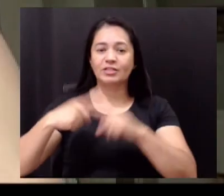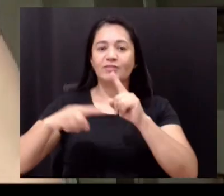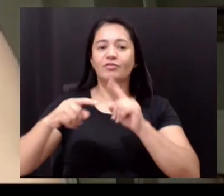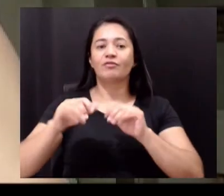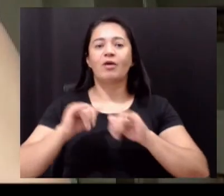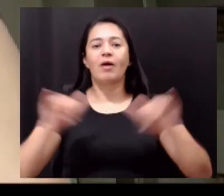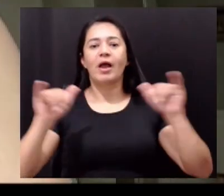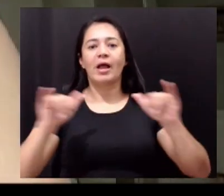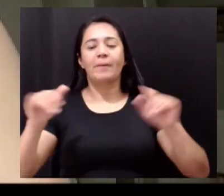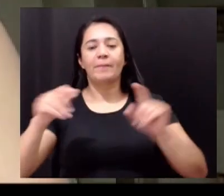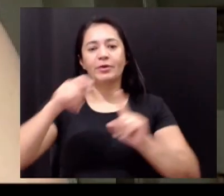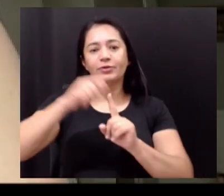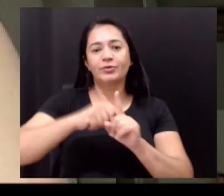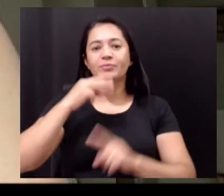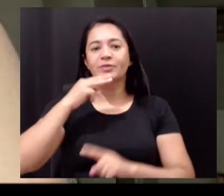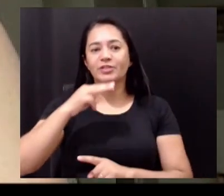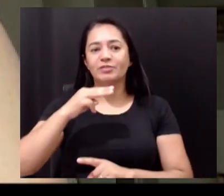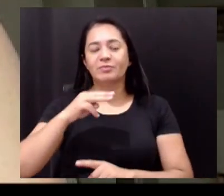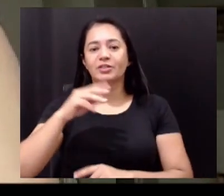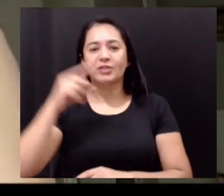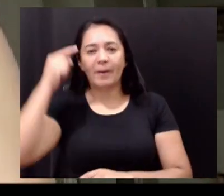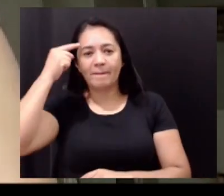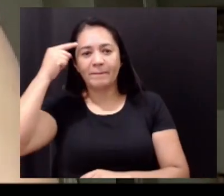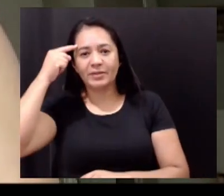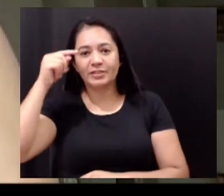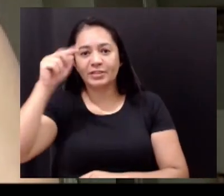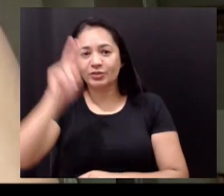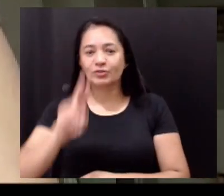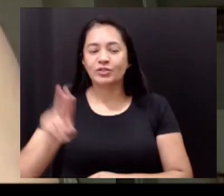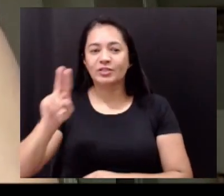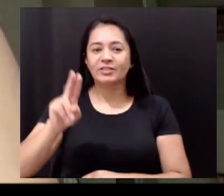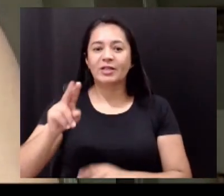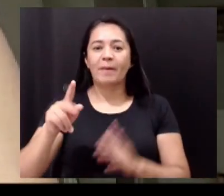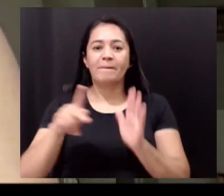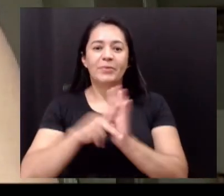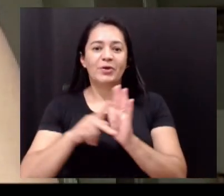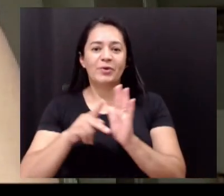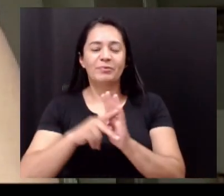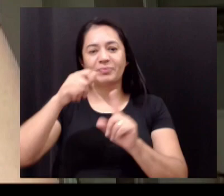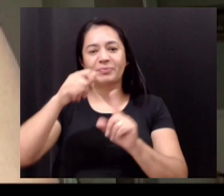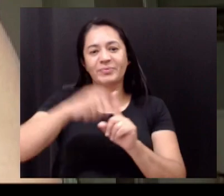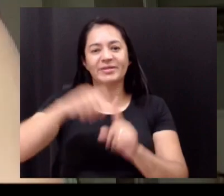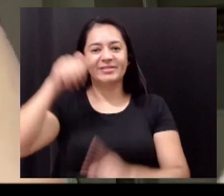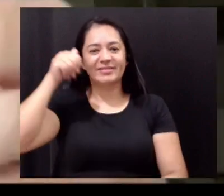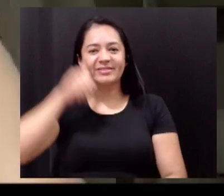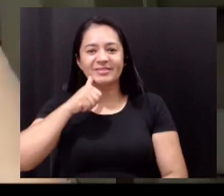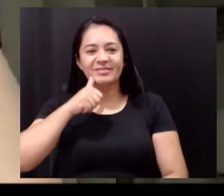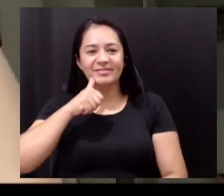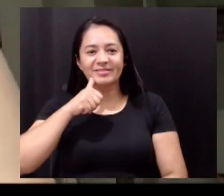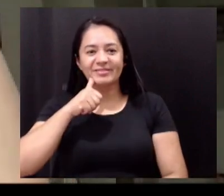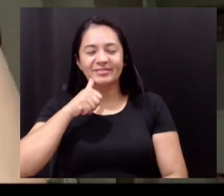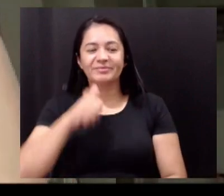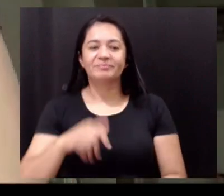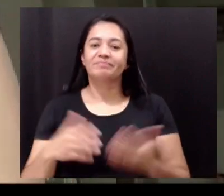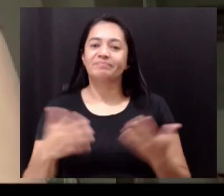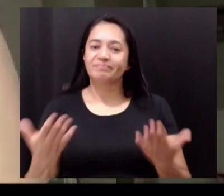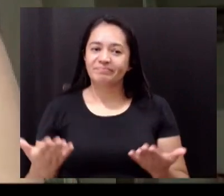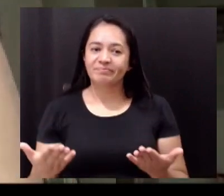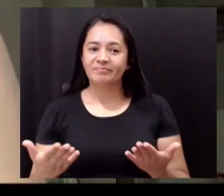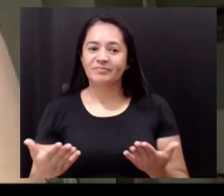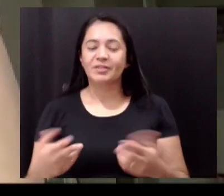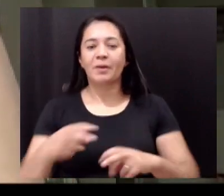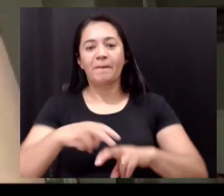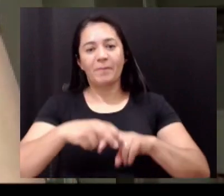em utilizar a questão de ser o mês das mulheres, né? Dia 8 de março é comemorado o Dia Internacional da Mulher. E por conta disso, e